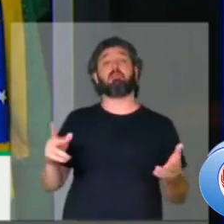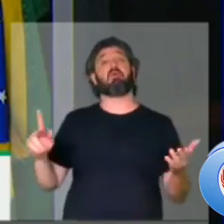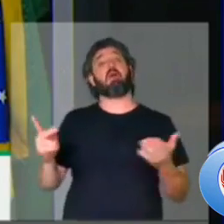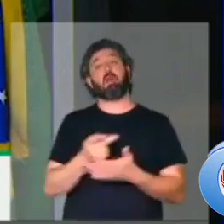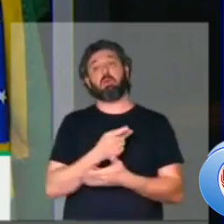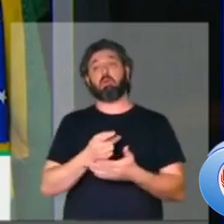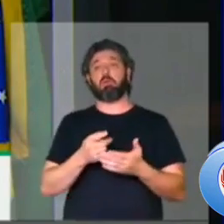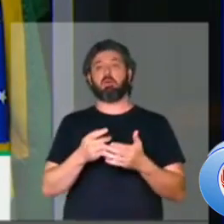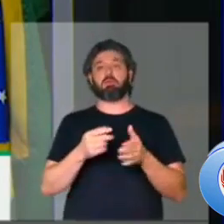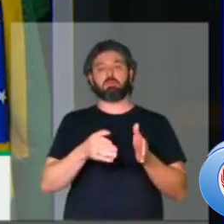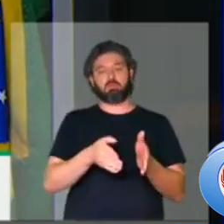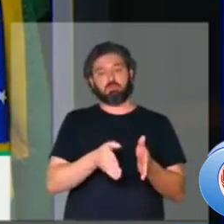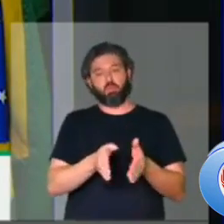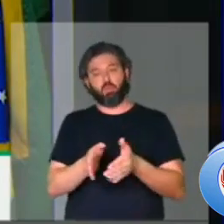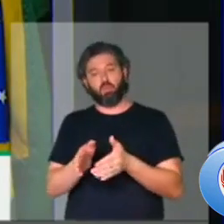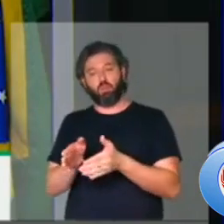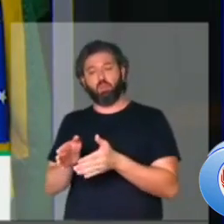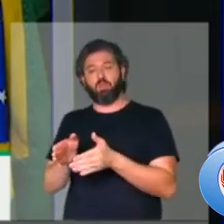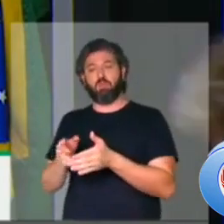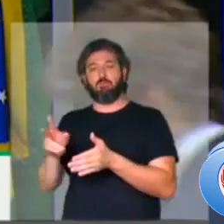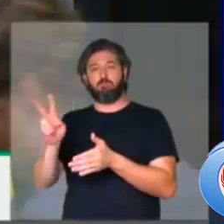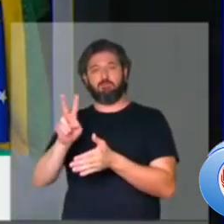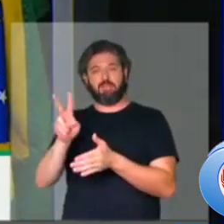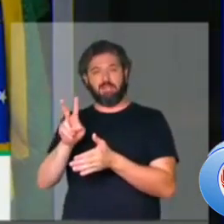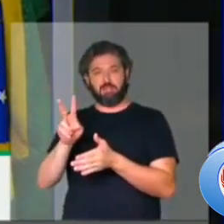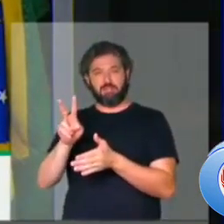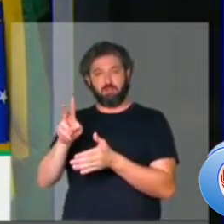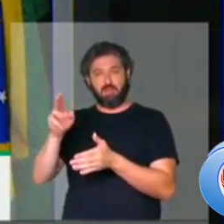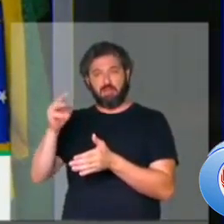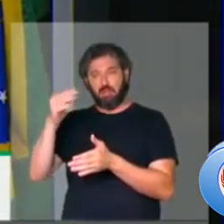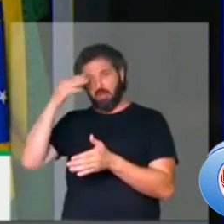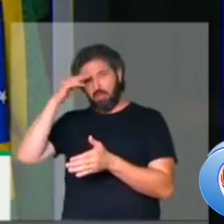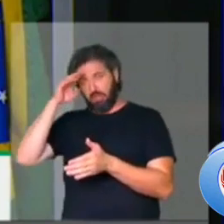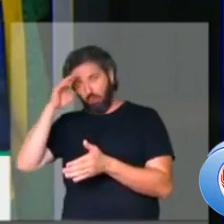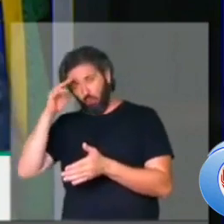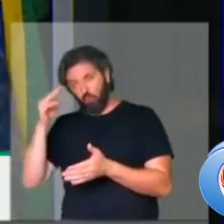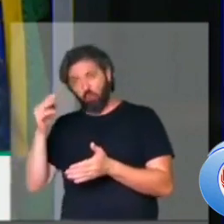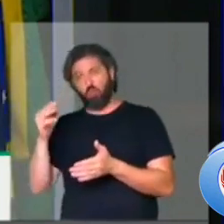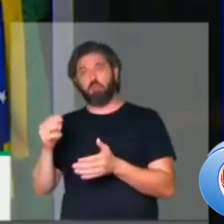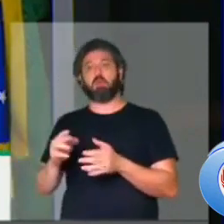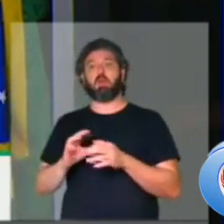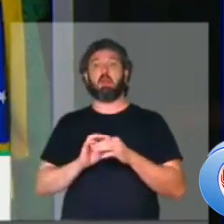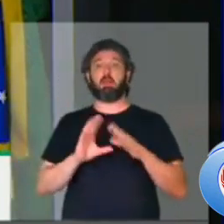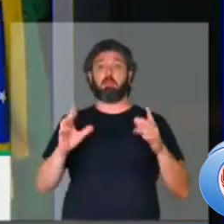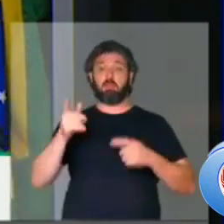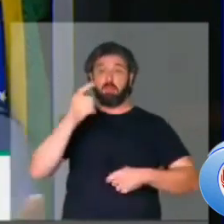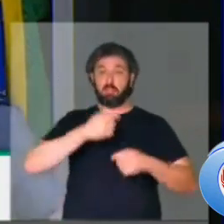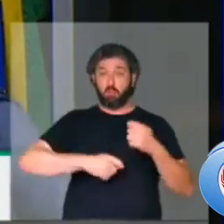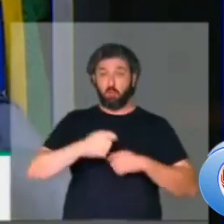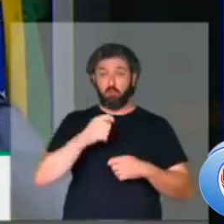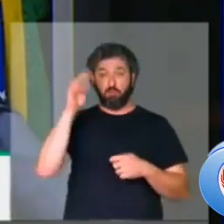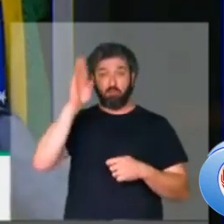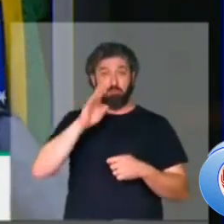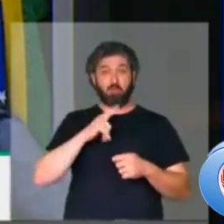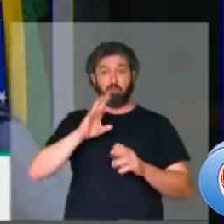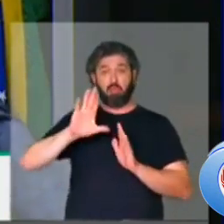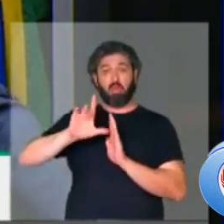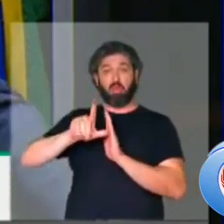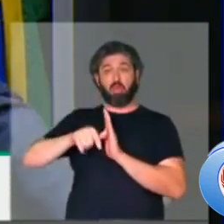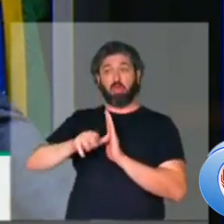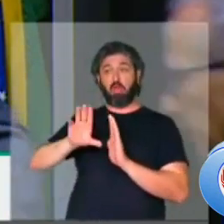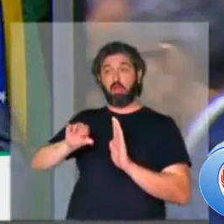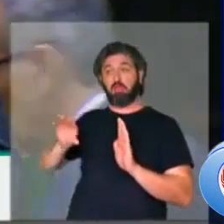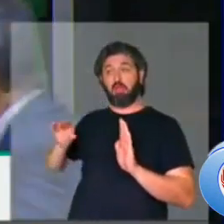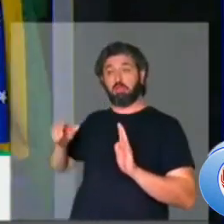continuar para o outro lado, para o rumo da Venezuela, da Cuba. Em termos de liberdade econômica, o Brasil está lá atrás,